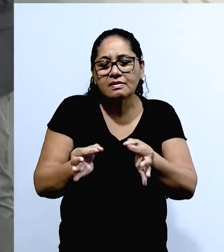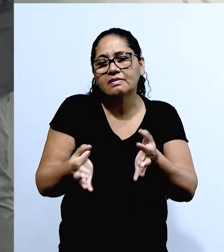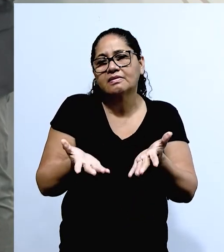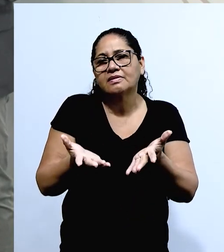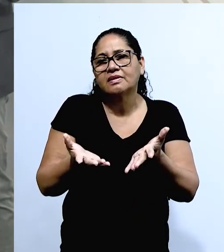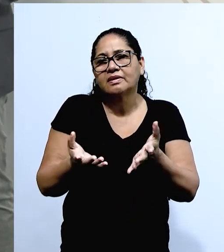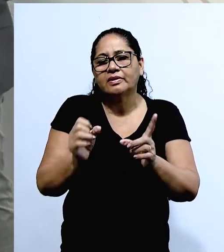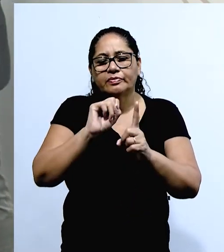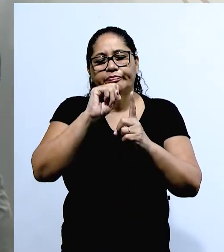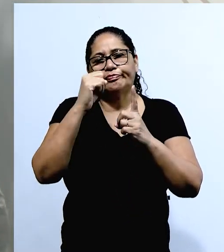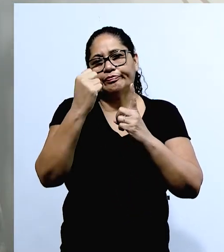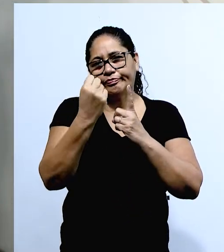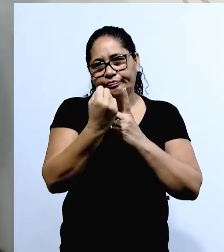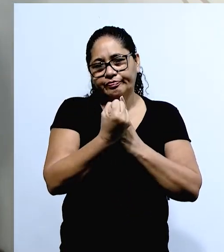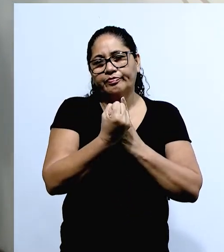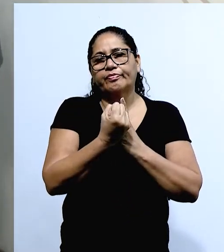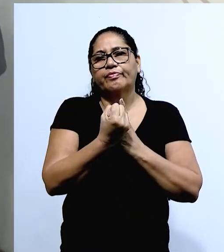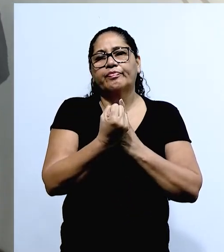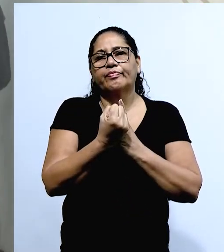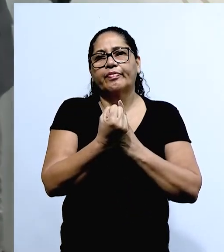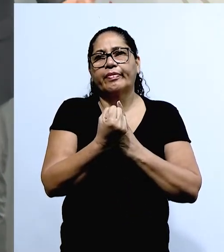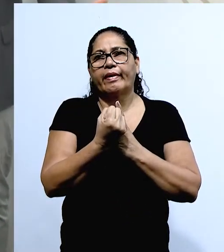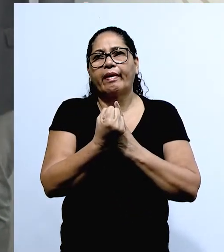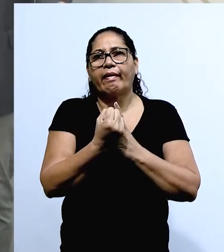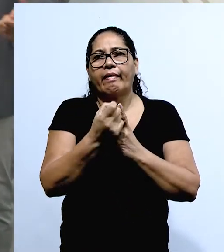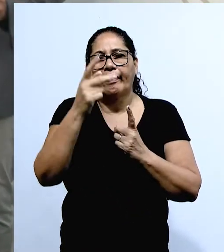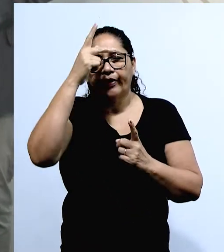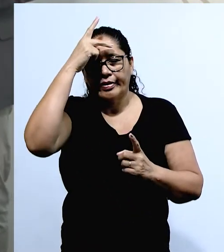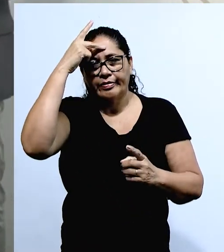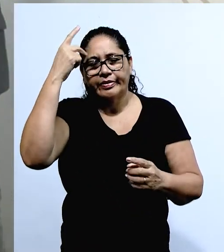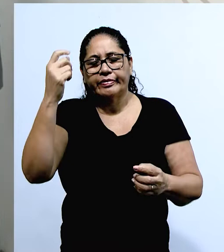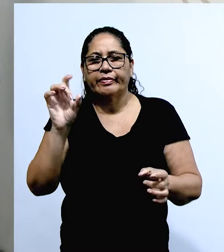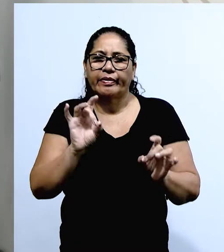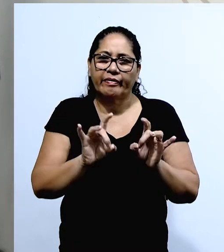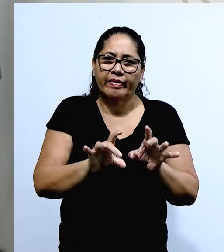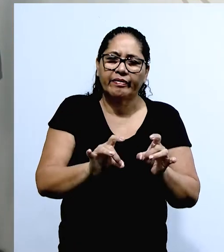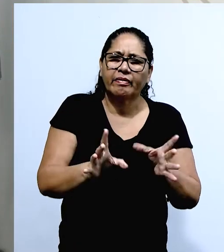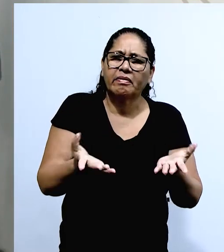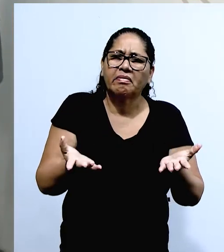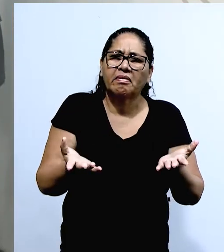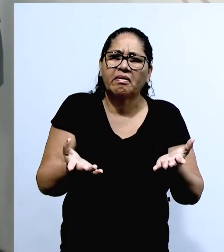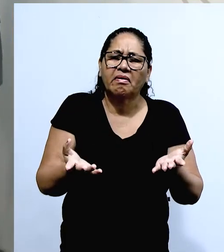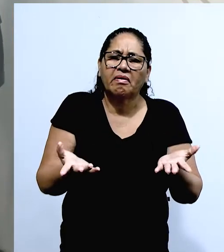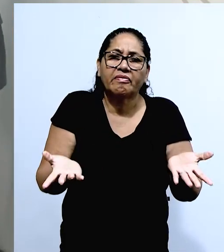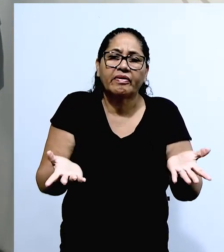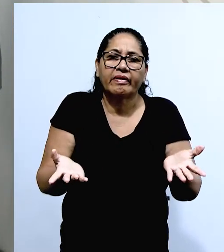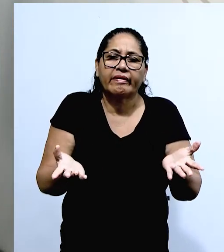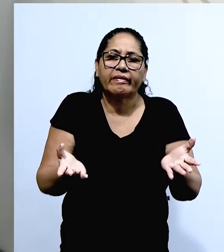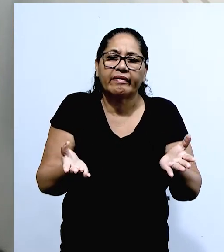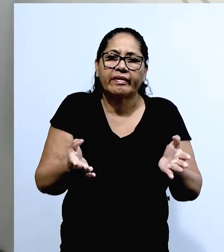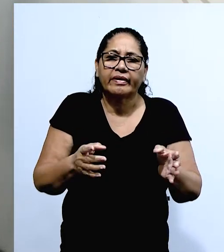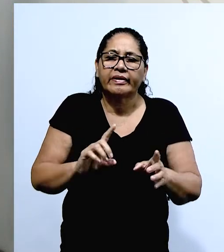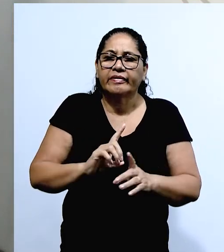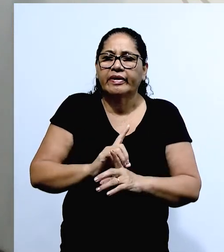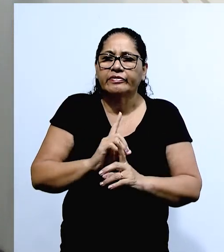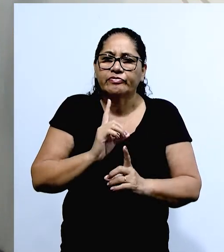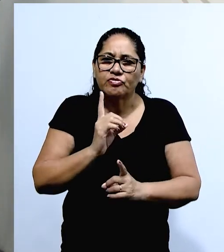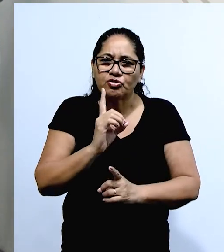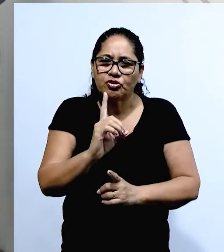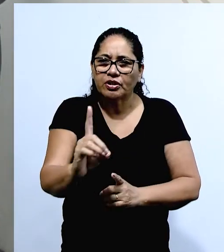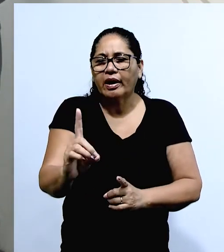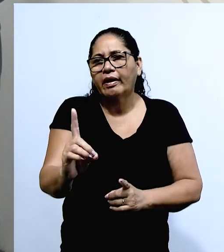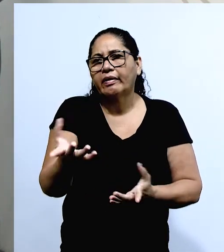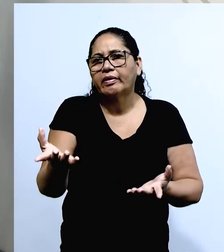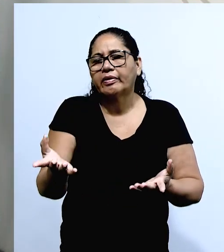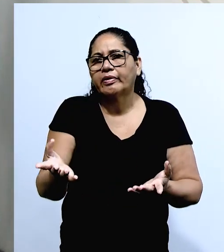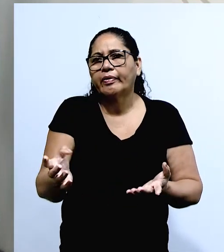Ou seja, a sociedade, fornecedor, enfim, todos que de alguma forma direta ou indireta participem